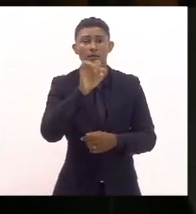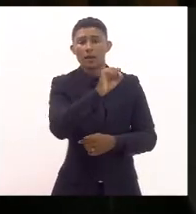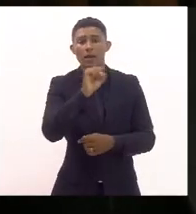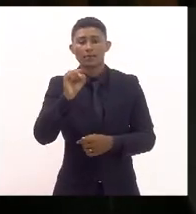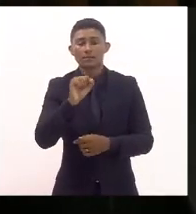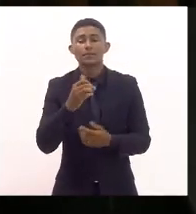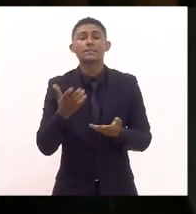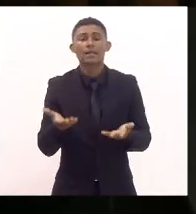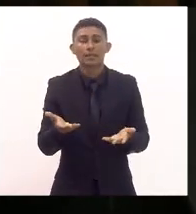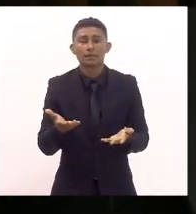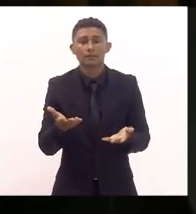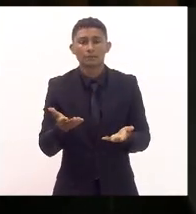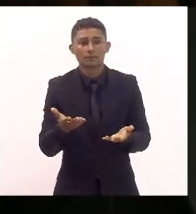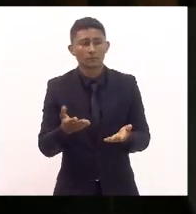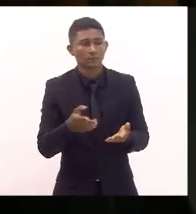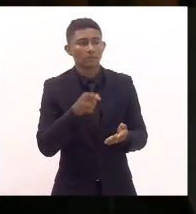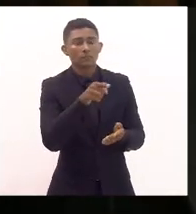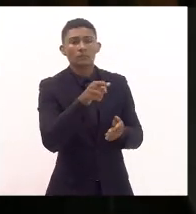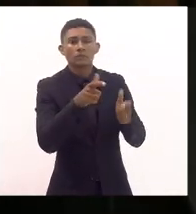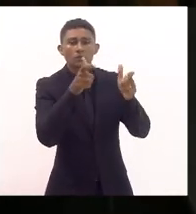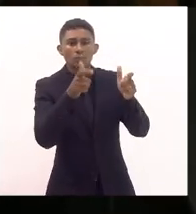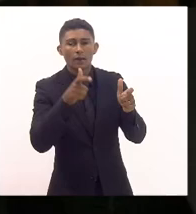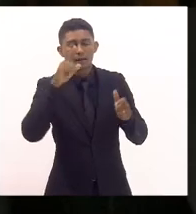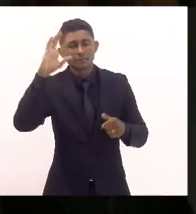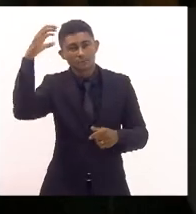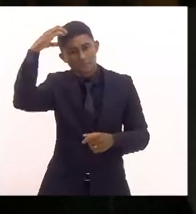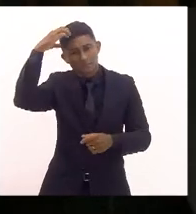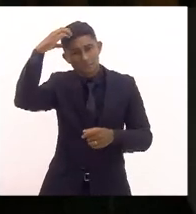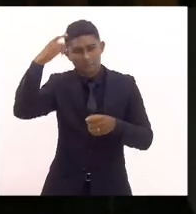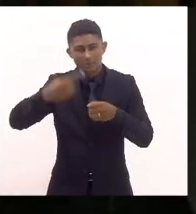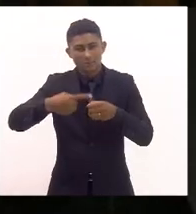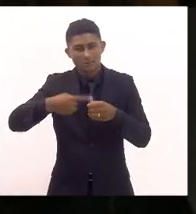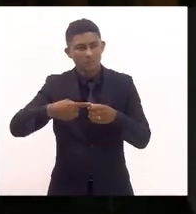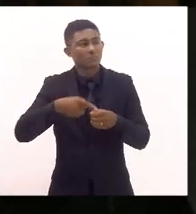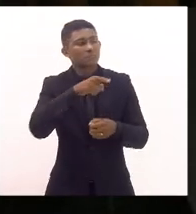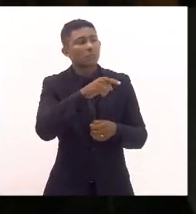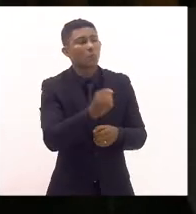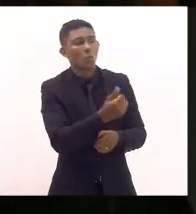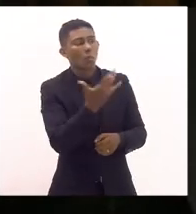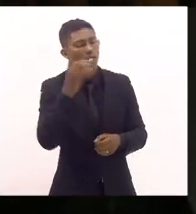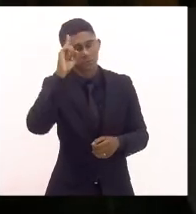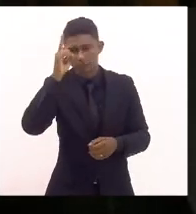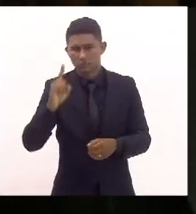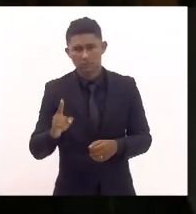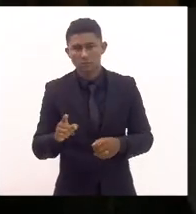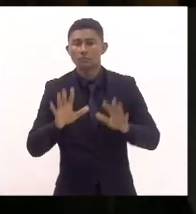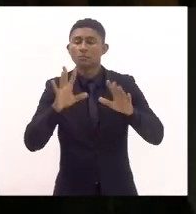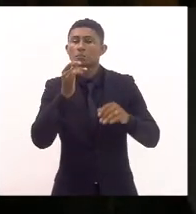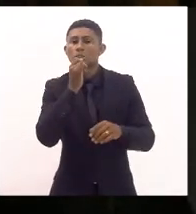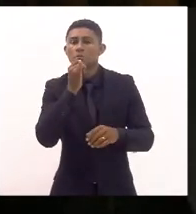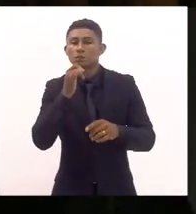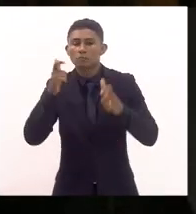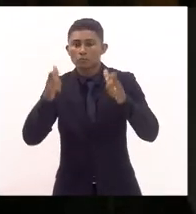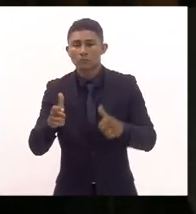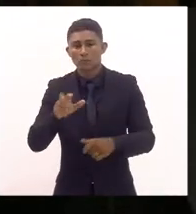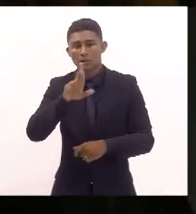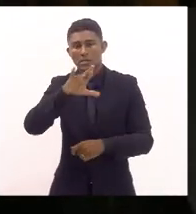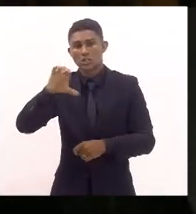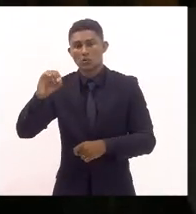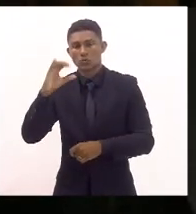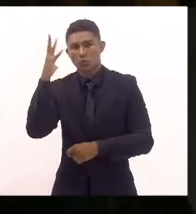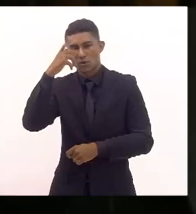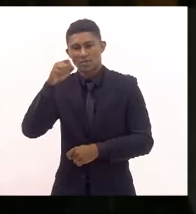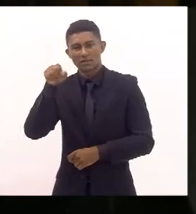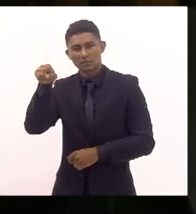ISS no município de Angra dos Reis mas sei por exemplo que em Rio Bonito